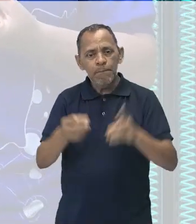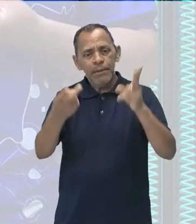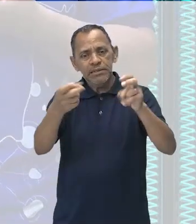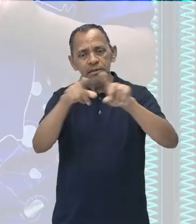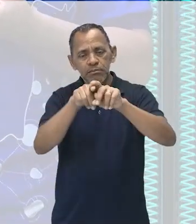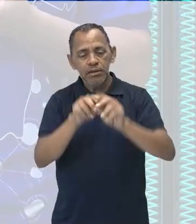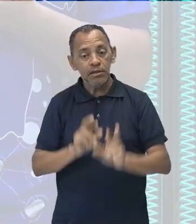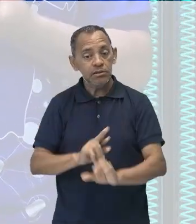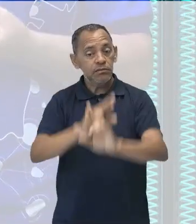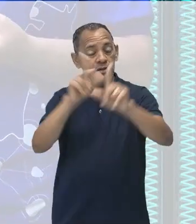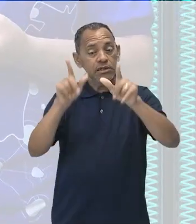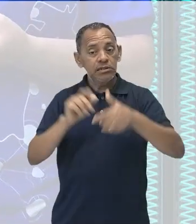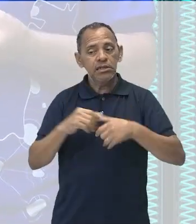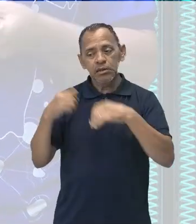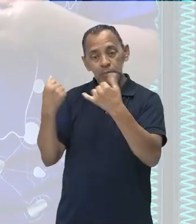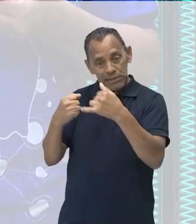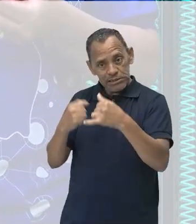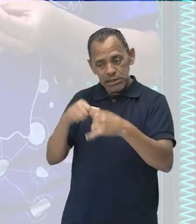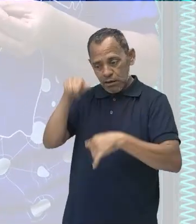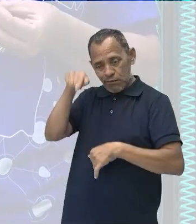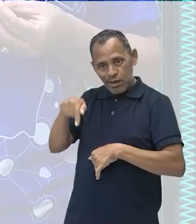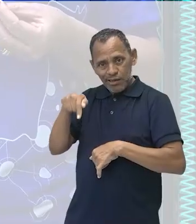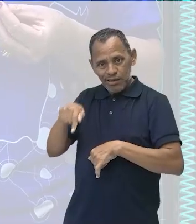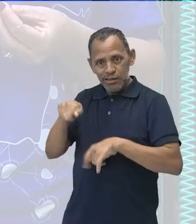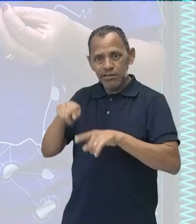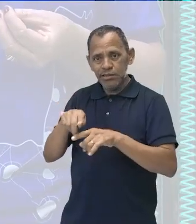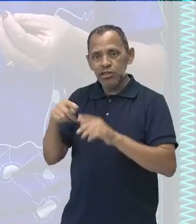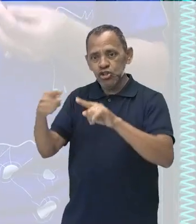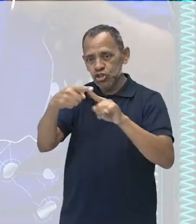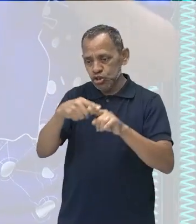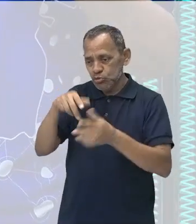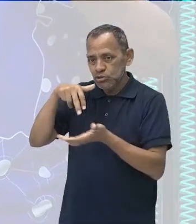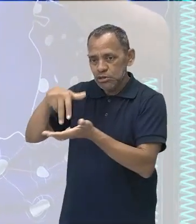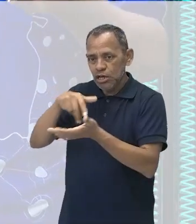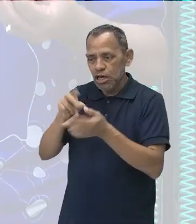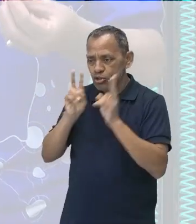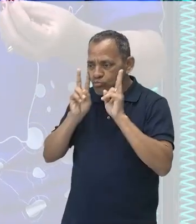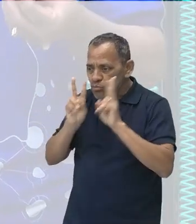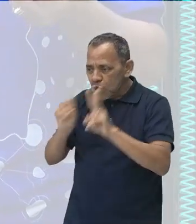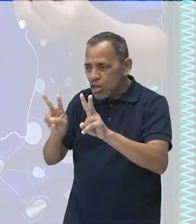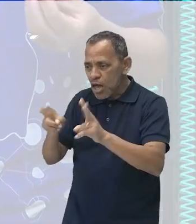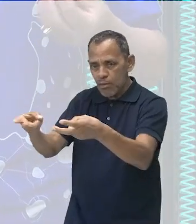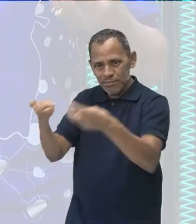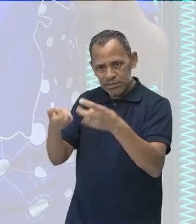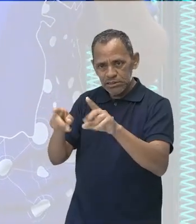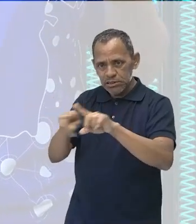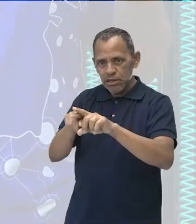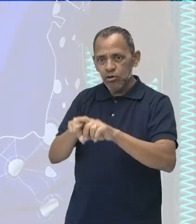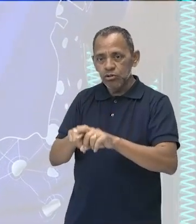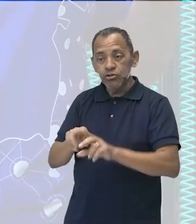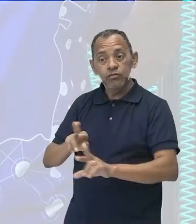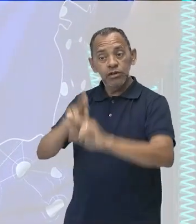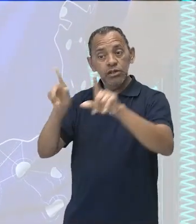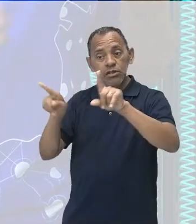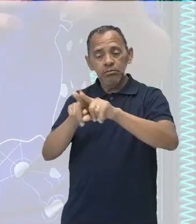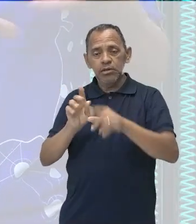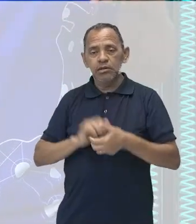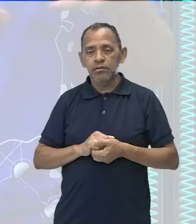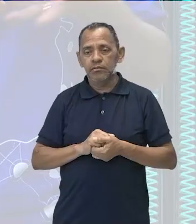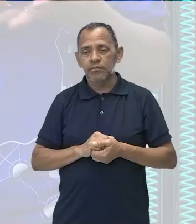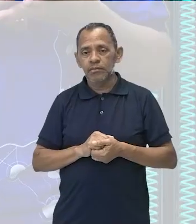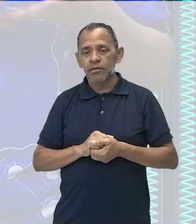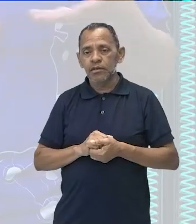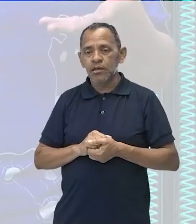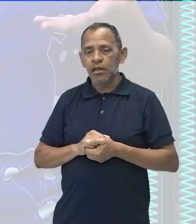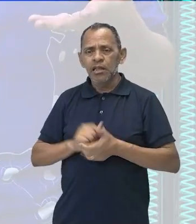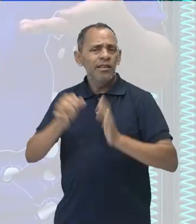diferencial necessário para que haja um novo olhar, uma nova forma, não extinguindo,